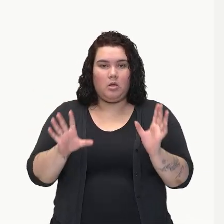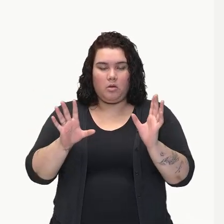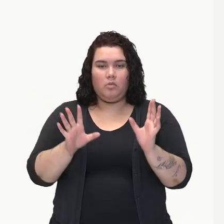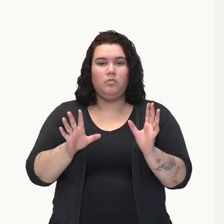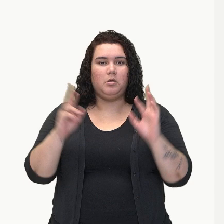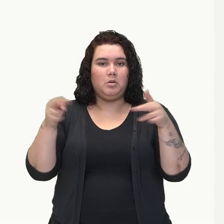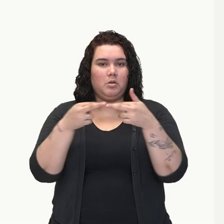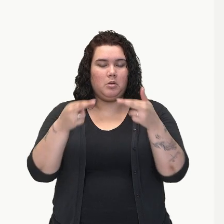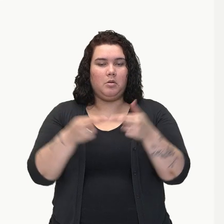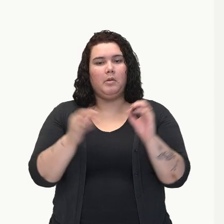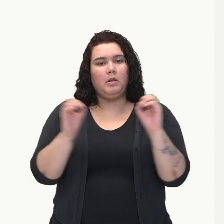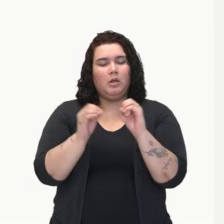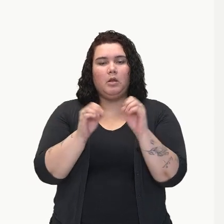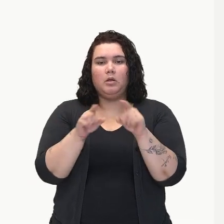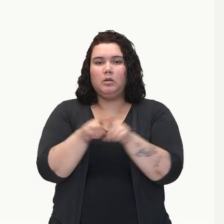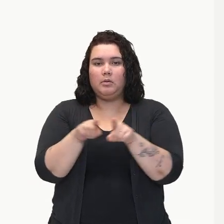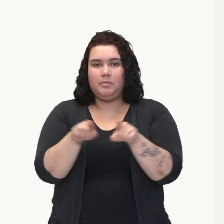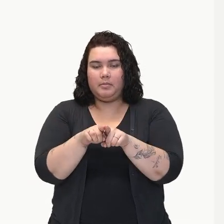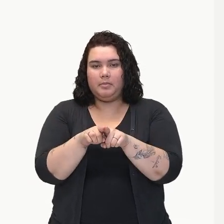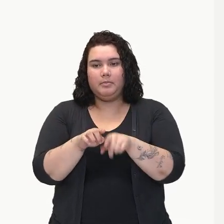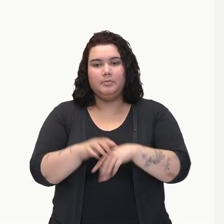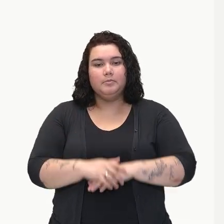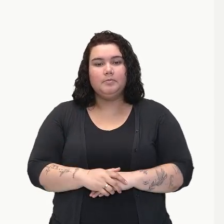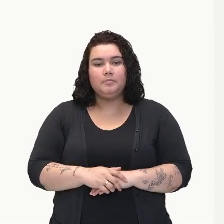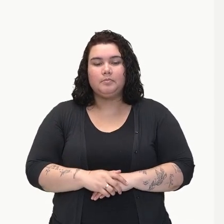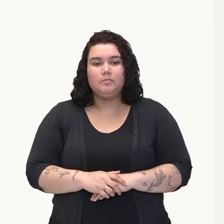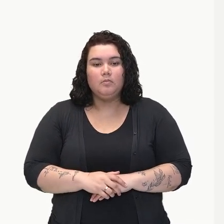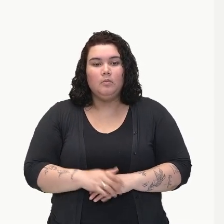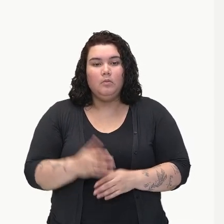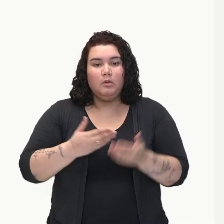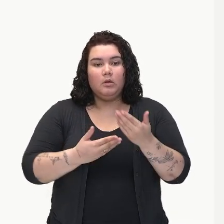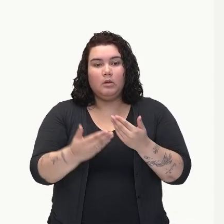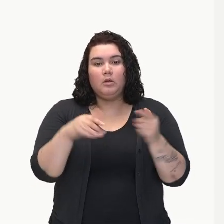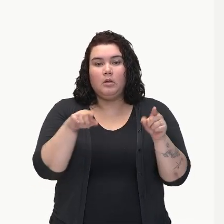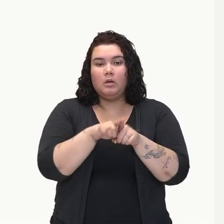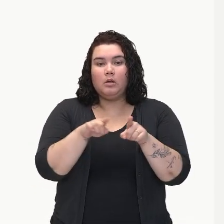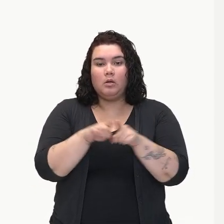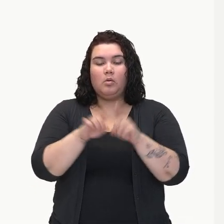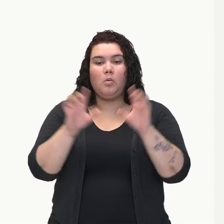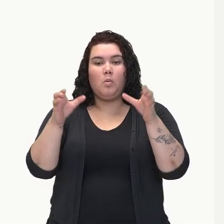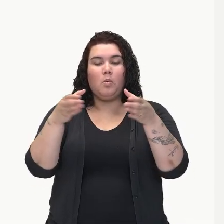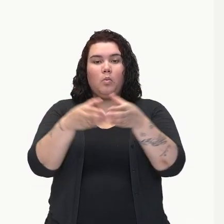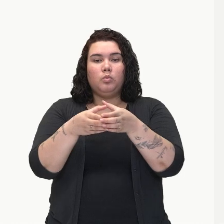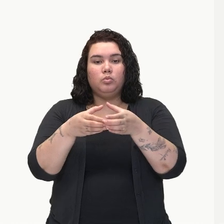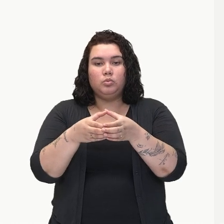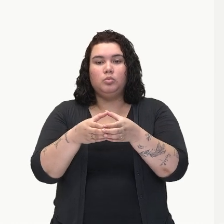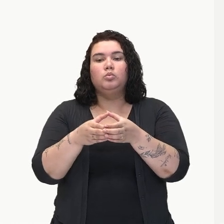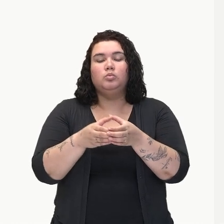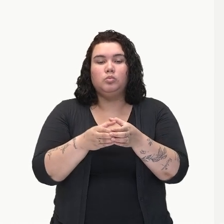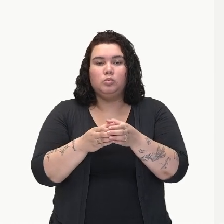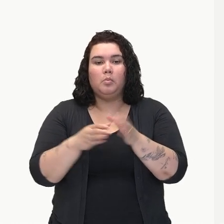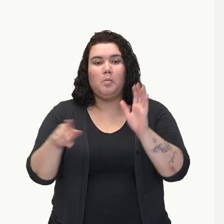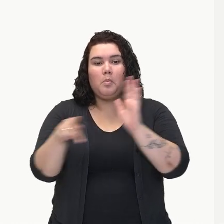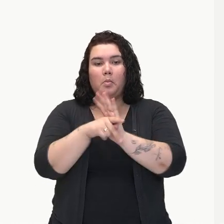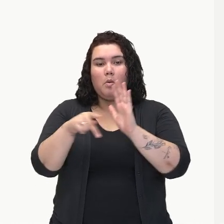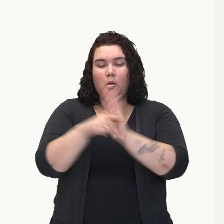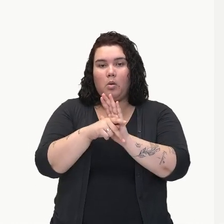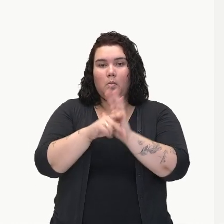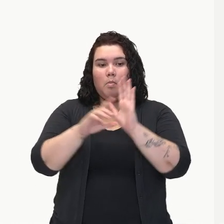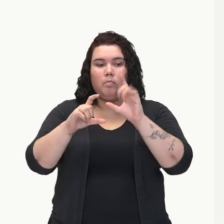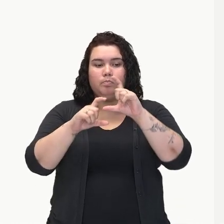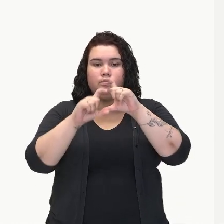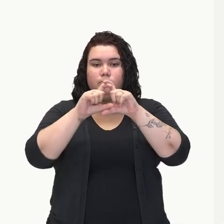e sem rimas. Além disso, a gente tem os conjuntos de versos de um poema. Por